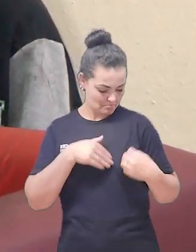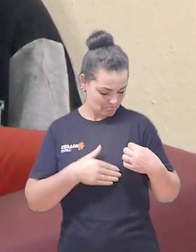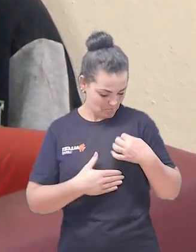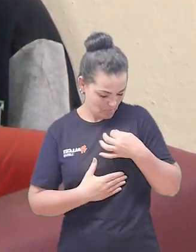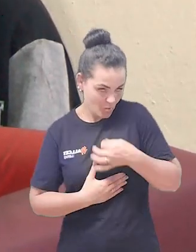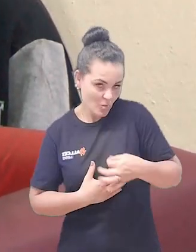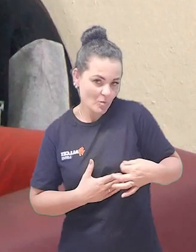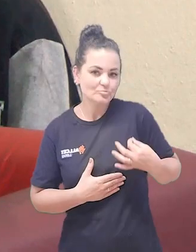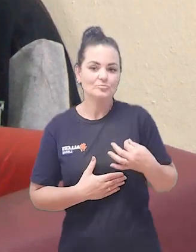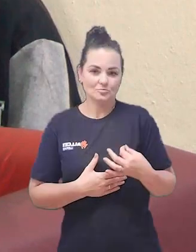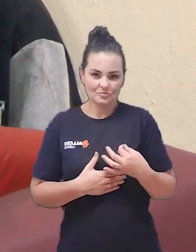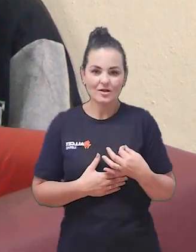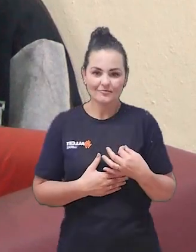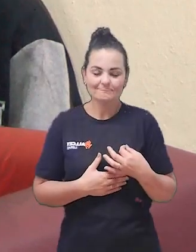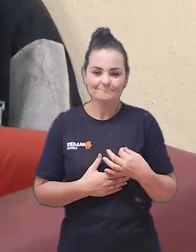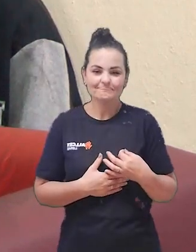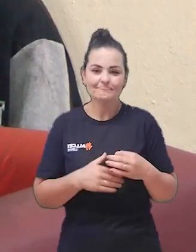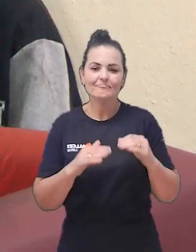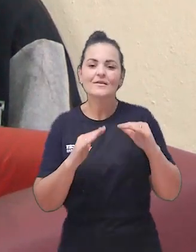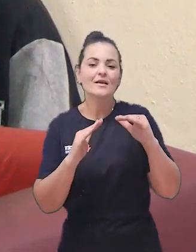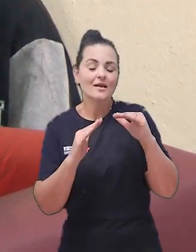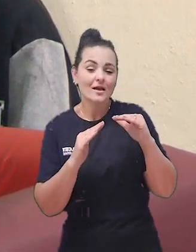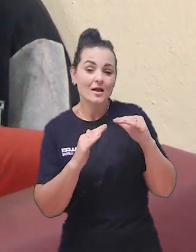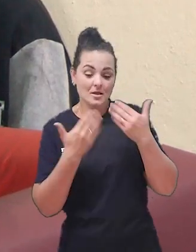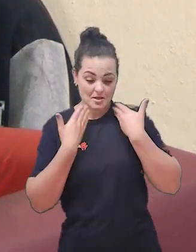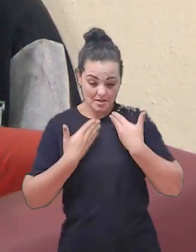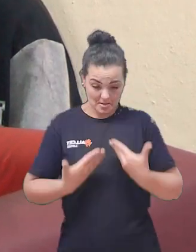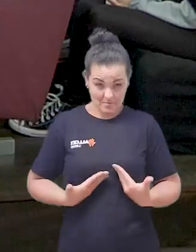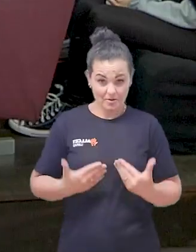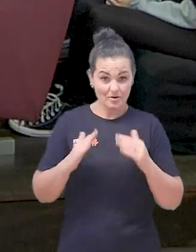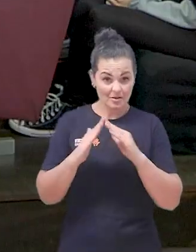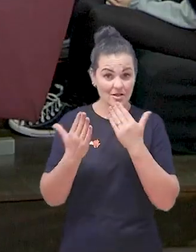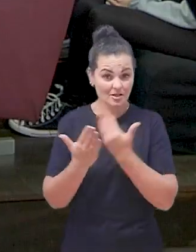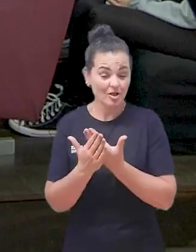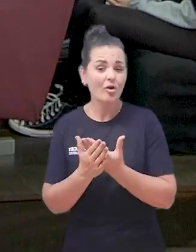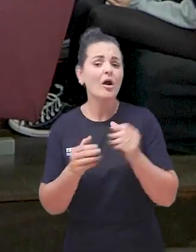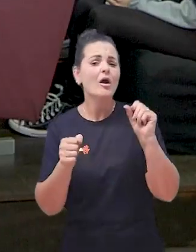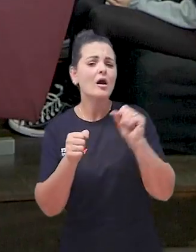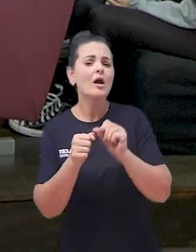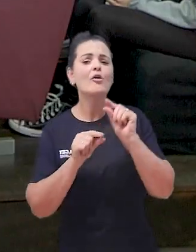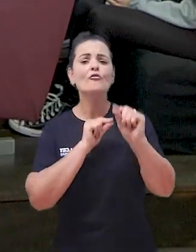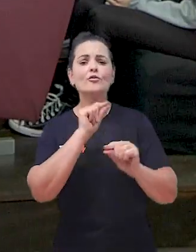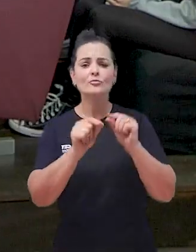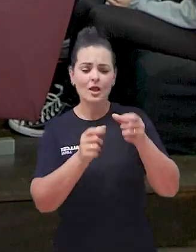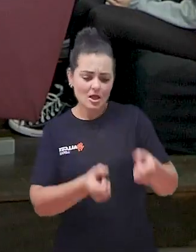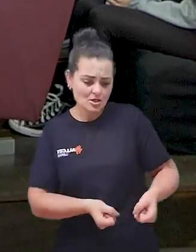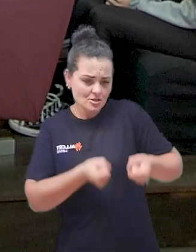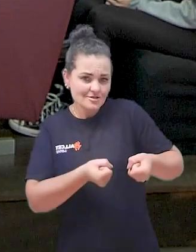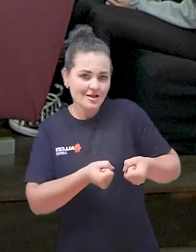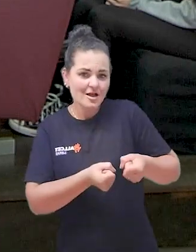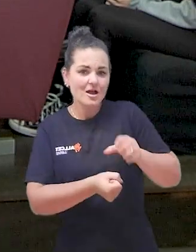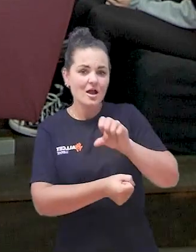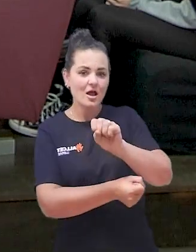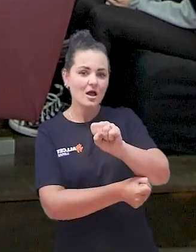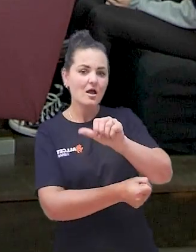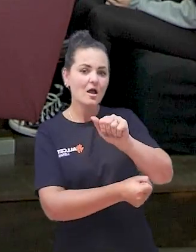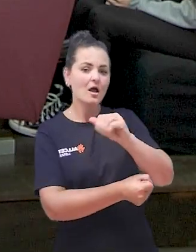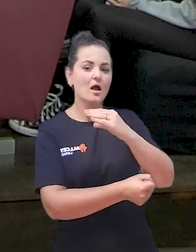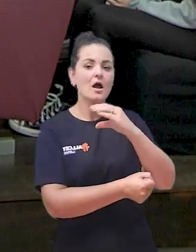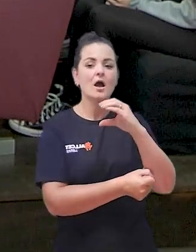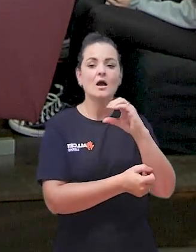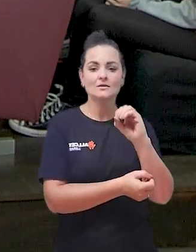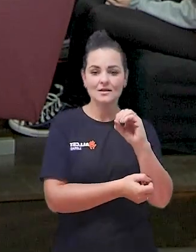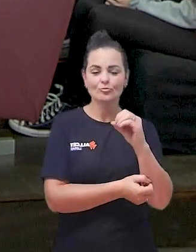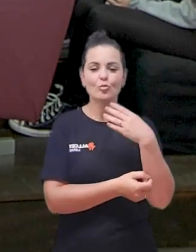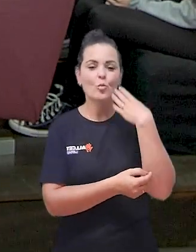minha camisa de escola era feita de saco de açúcar. A minha mãe comprava o saco de